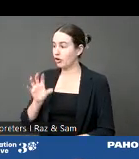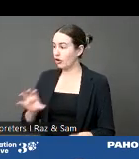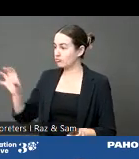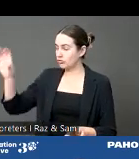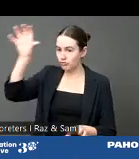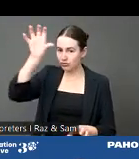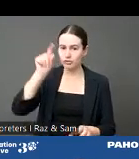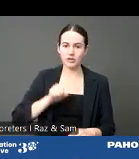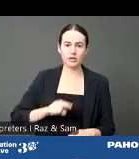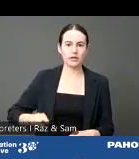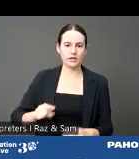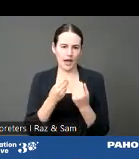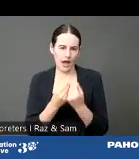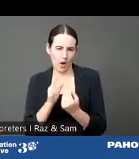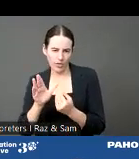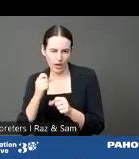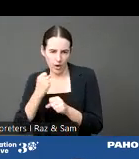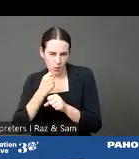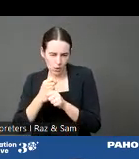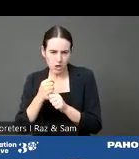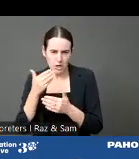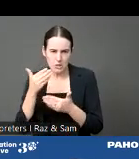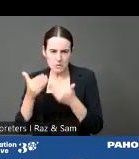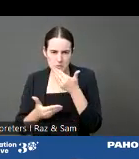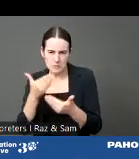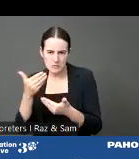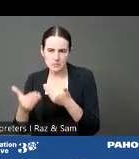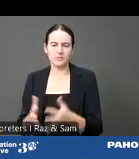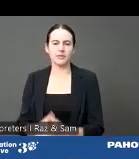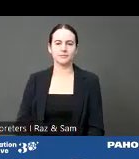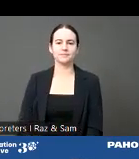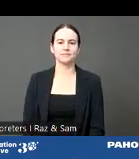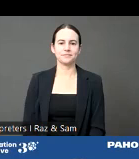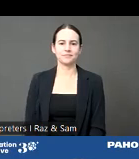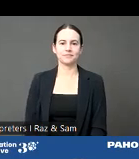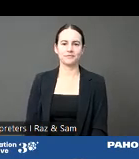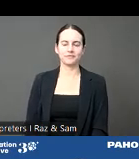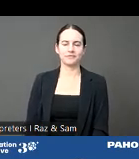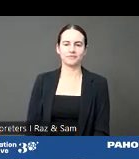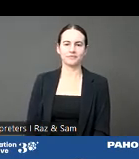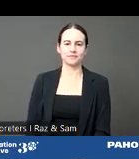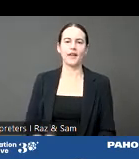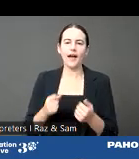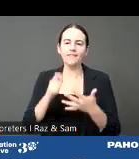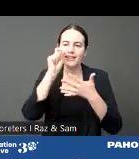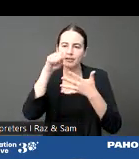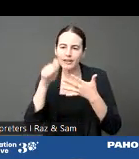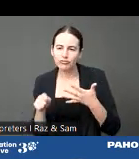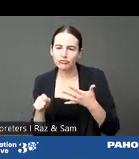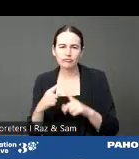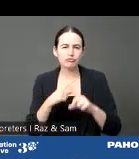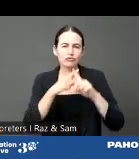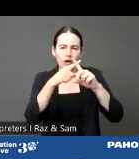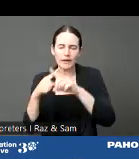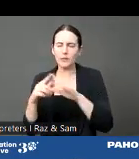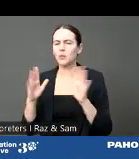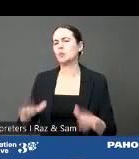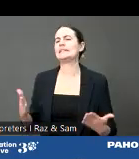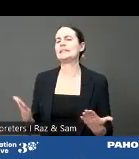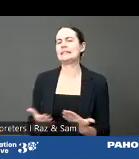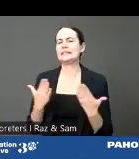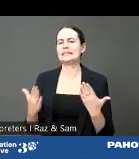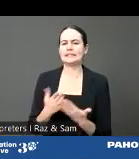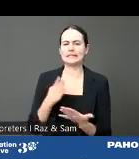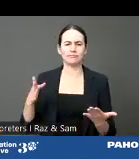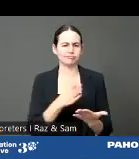dos indicadores que já temos traçados. É um portal que é fácil de navegar. Aqui as soluções aqui à